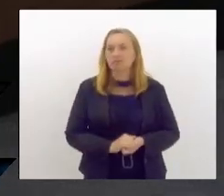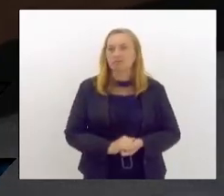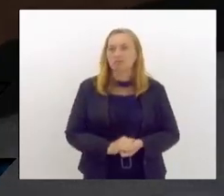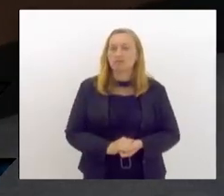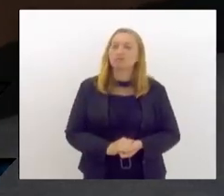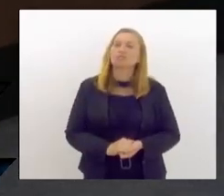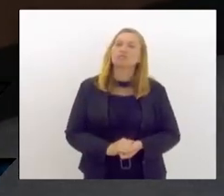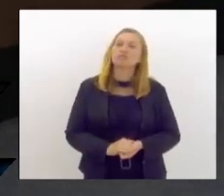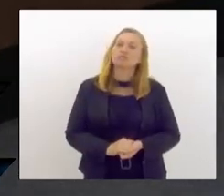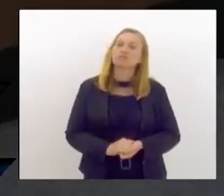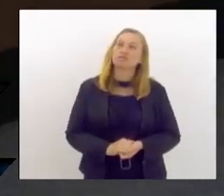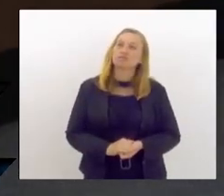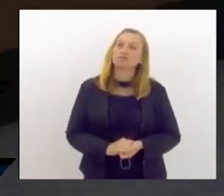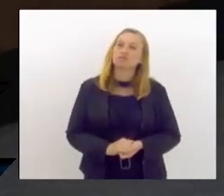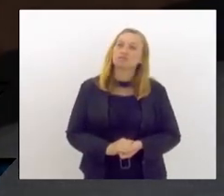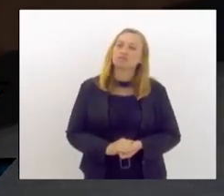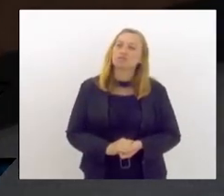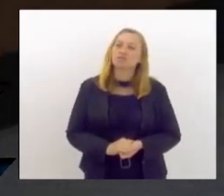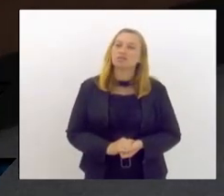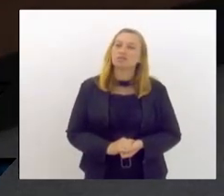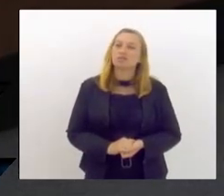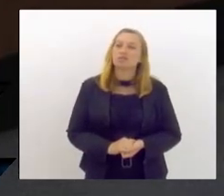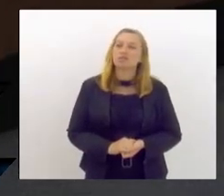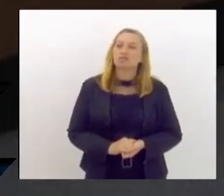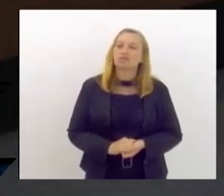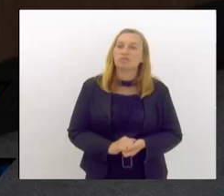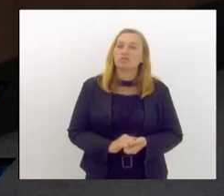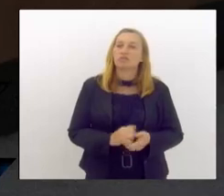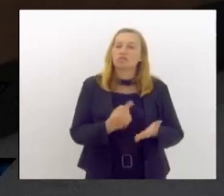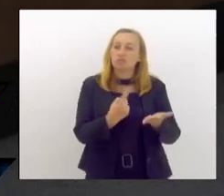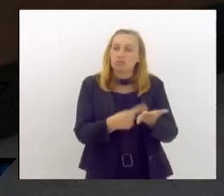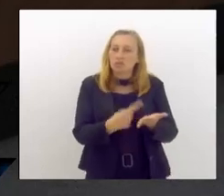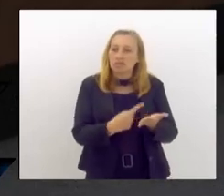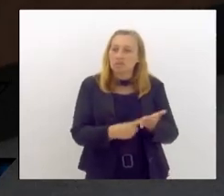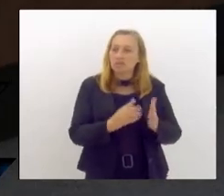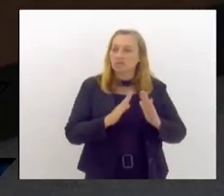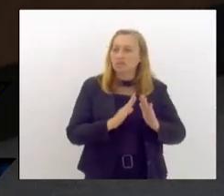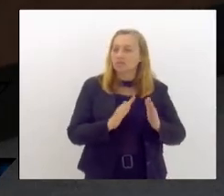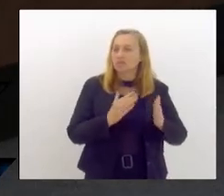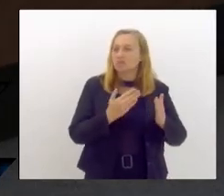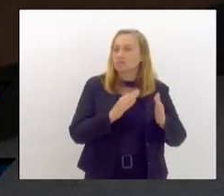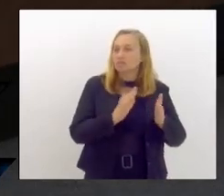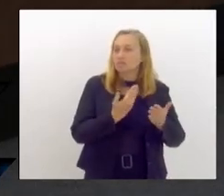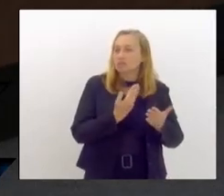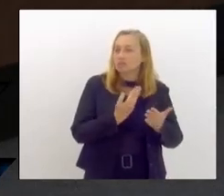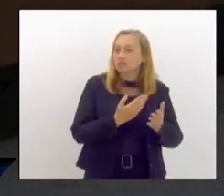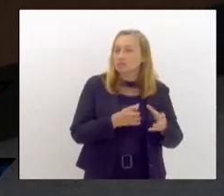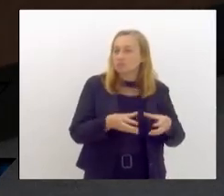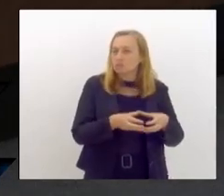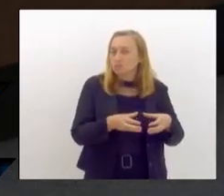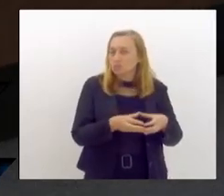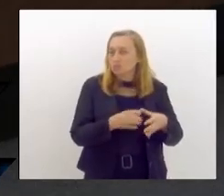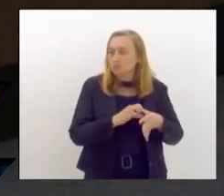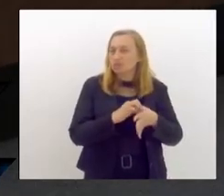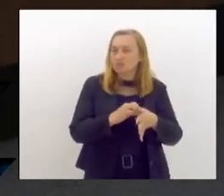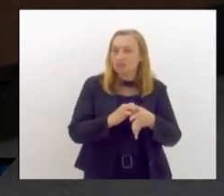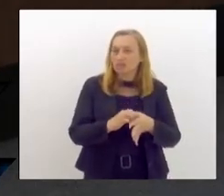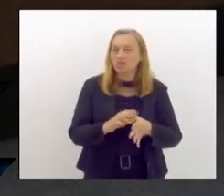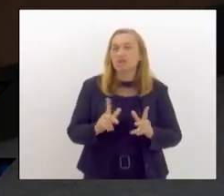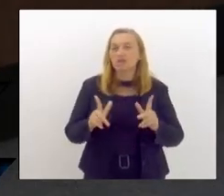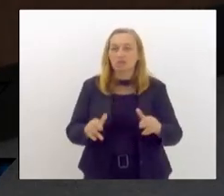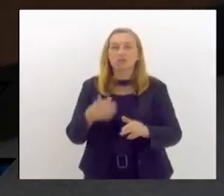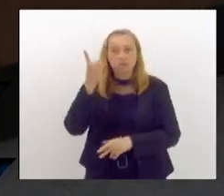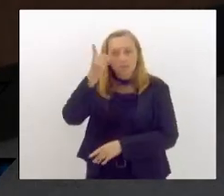uma composição no âmbito do Colégio de Líderes. Fazendo aqui a minha fala, tal qual falou o deputado Luiz